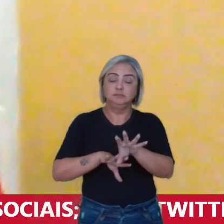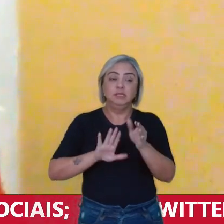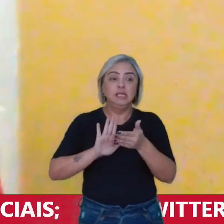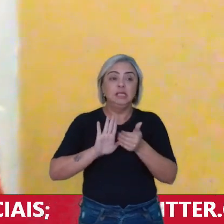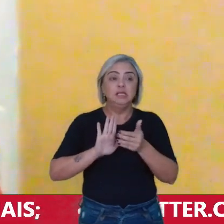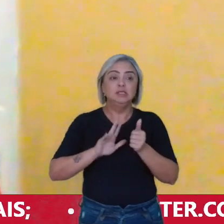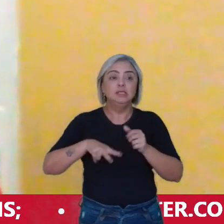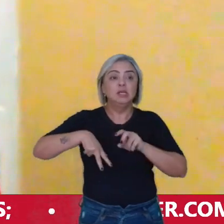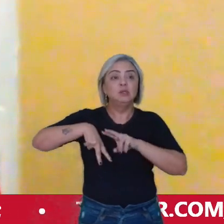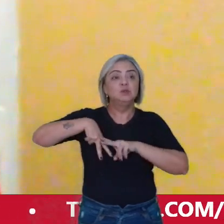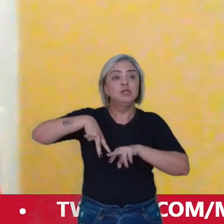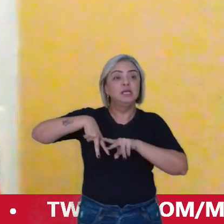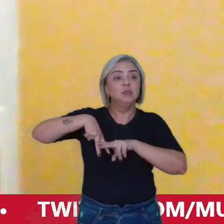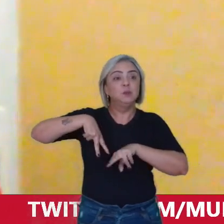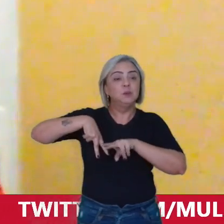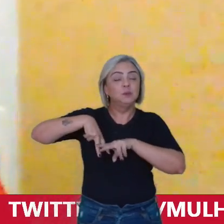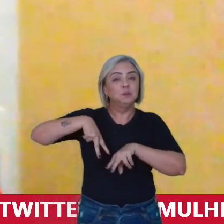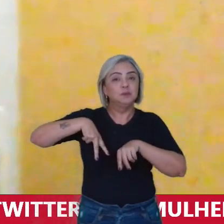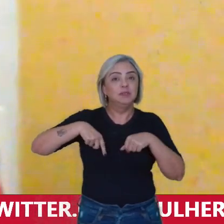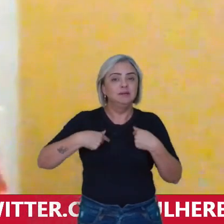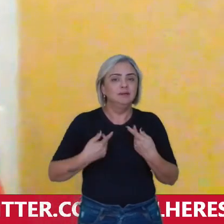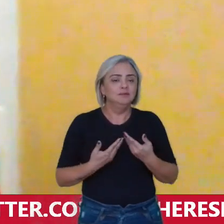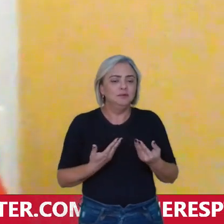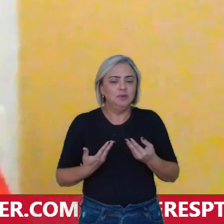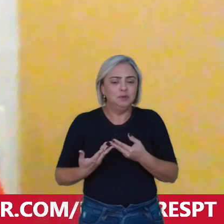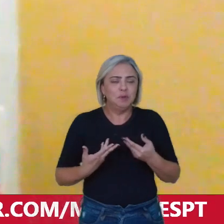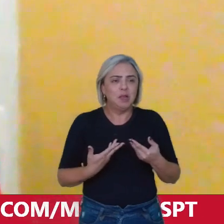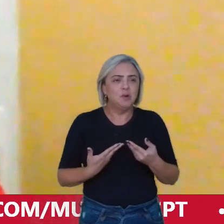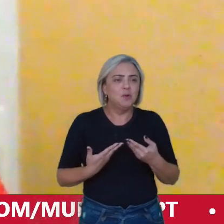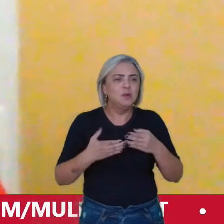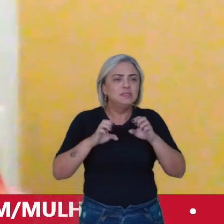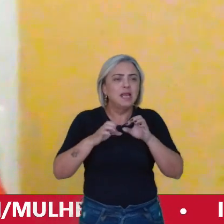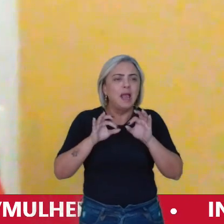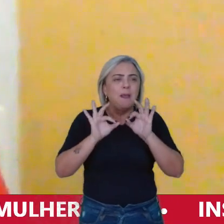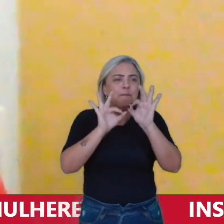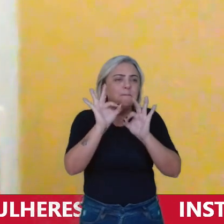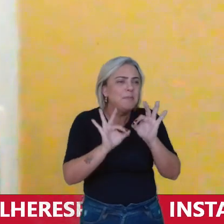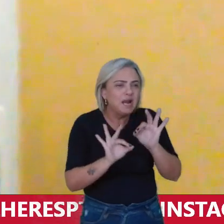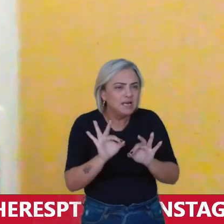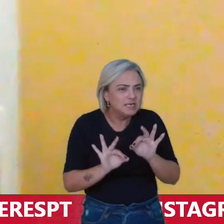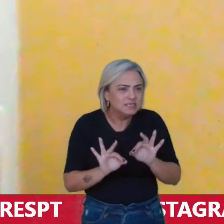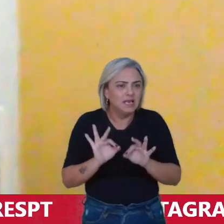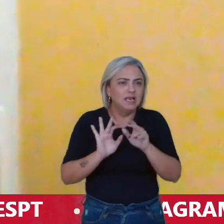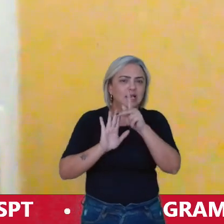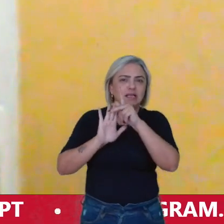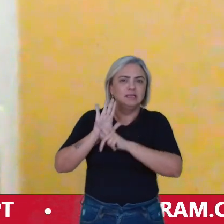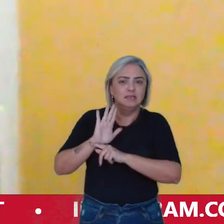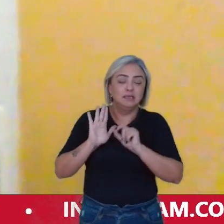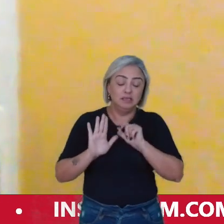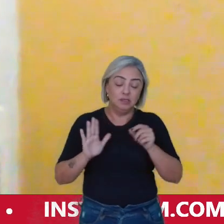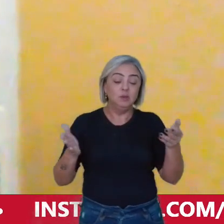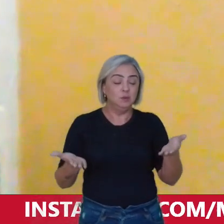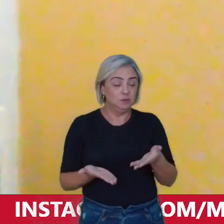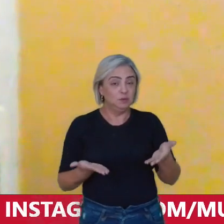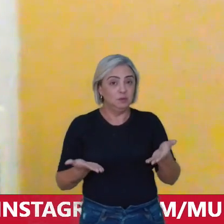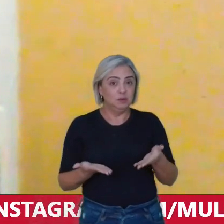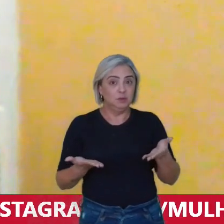tirando o gênero. Então, assim, foi uma coisa arquitetada, né, de alguma forma, e que